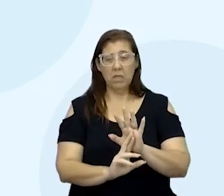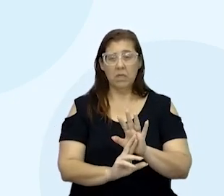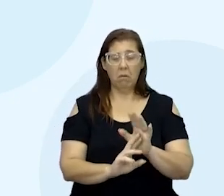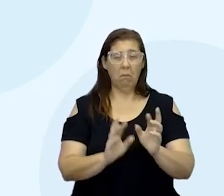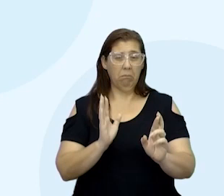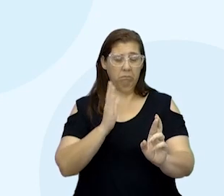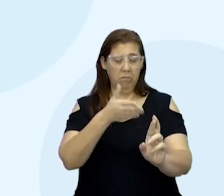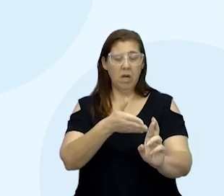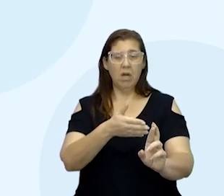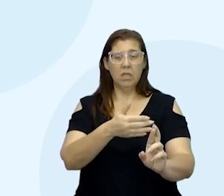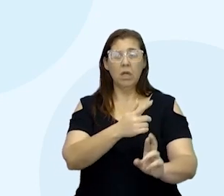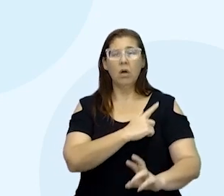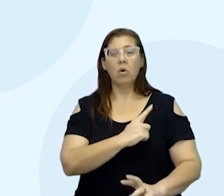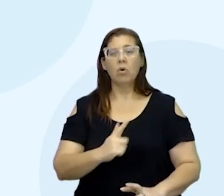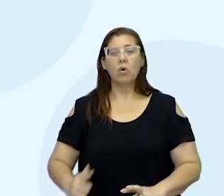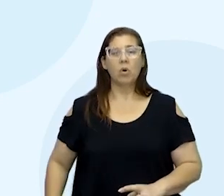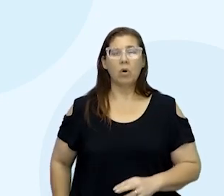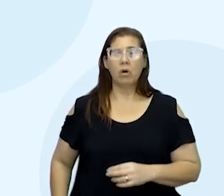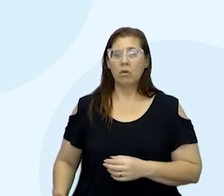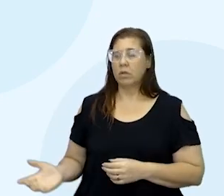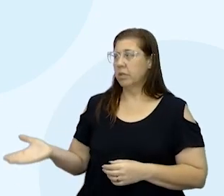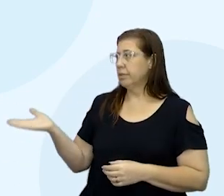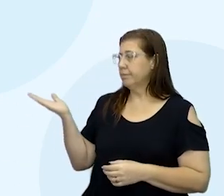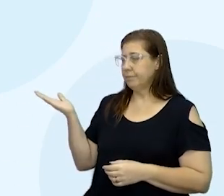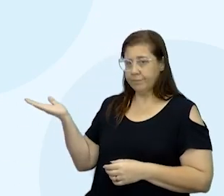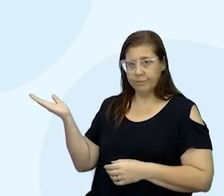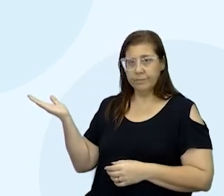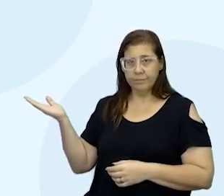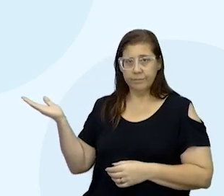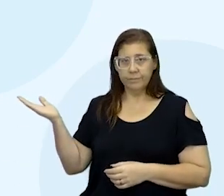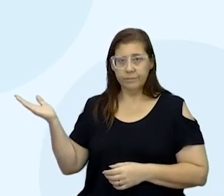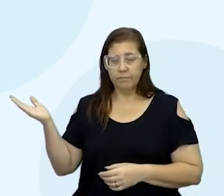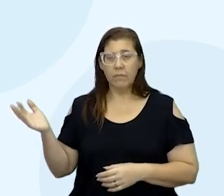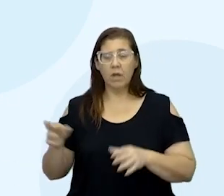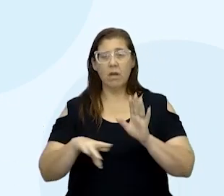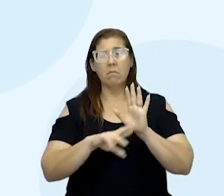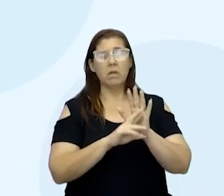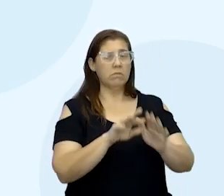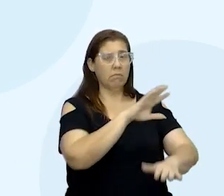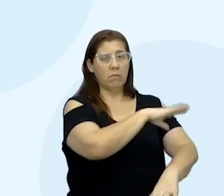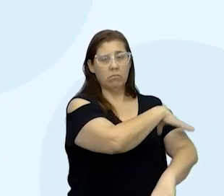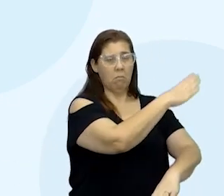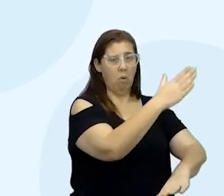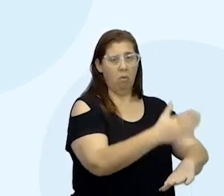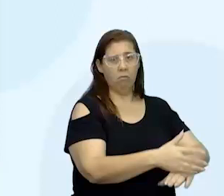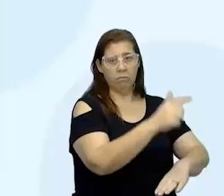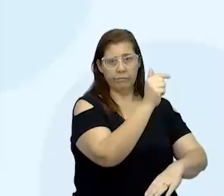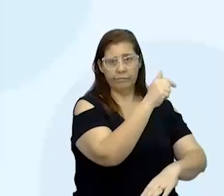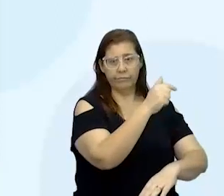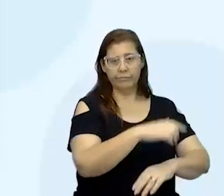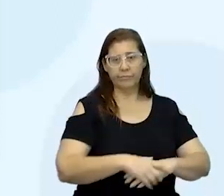e a cabeça de porco está representando o cortiço Cabeça de Porco. Beleza?